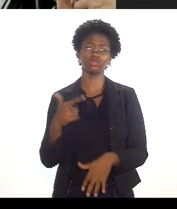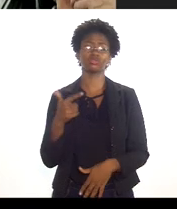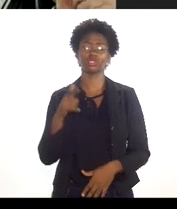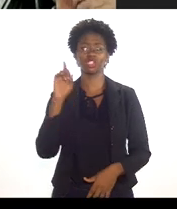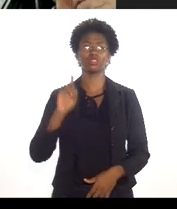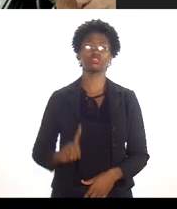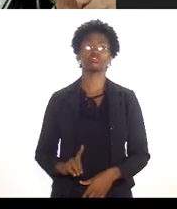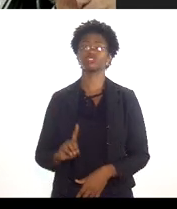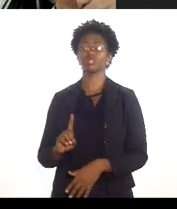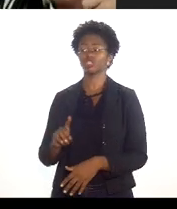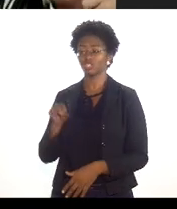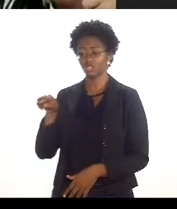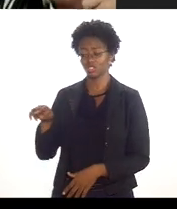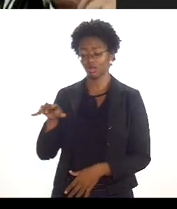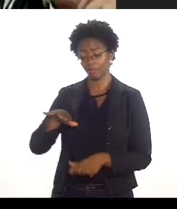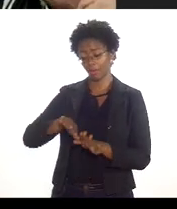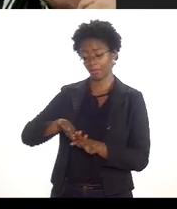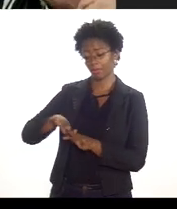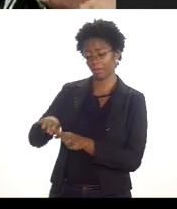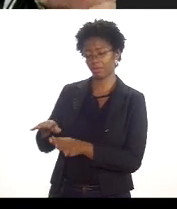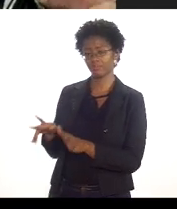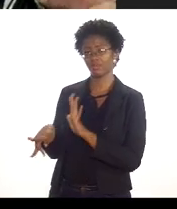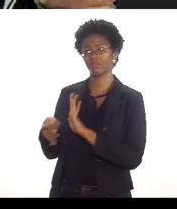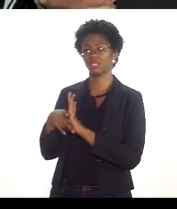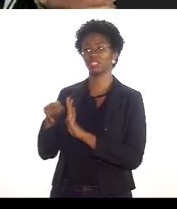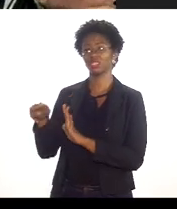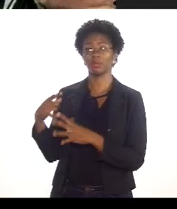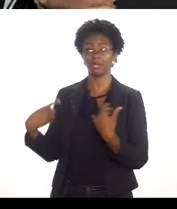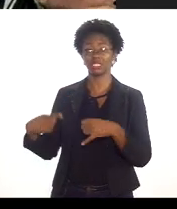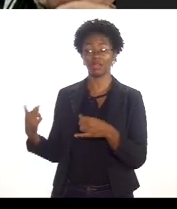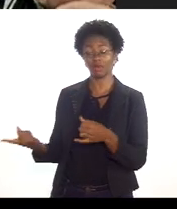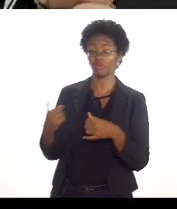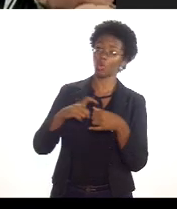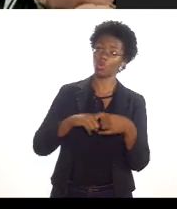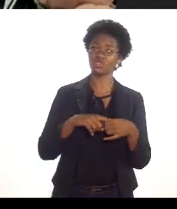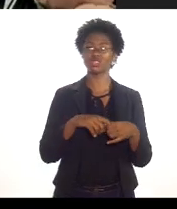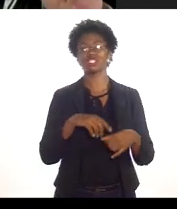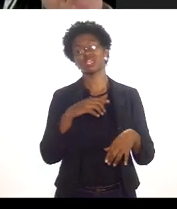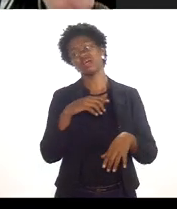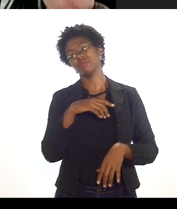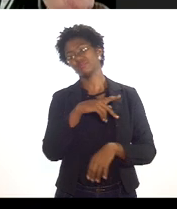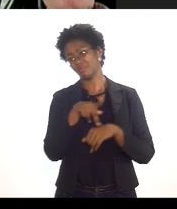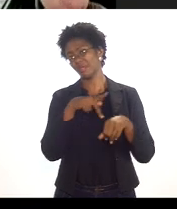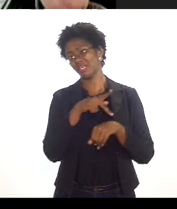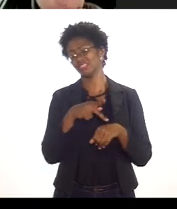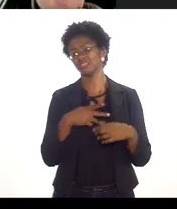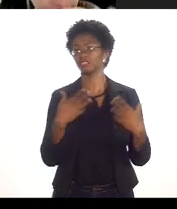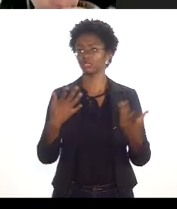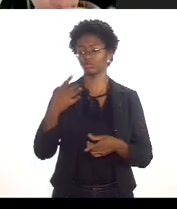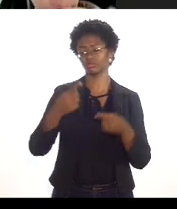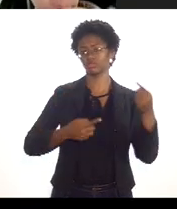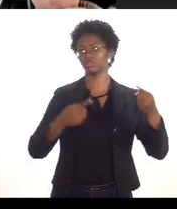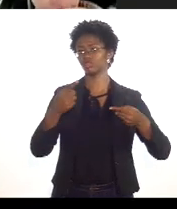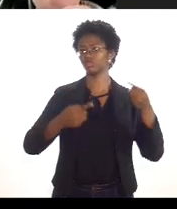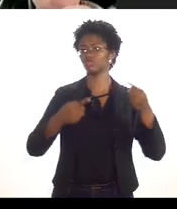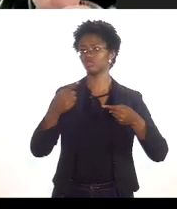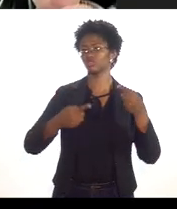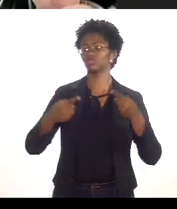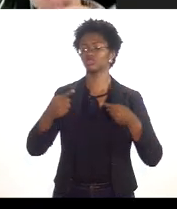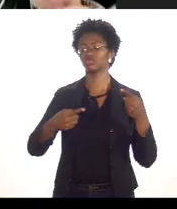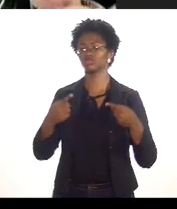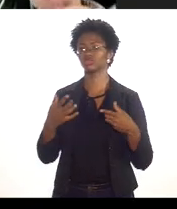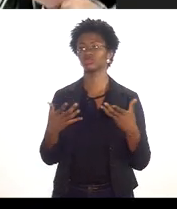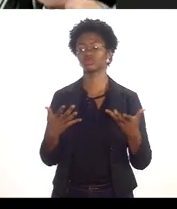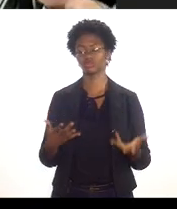direito a reter aquela área, aquela área teria que retornar à União. Então, essa foi uma discussão, né?